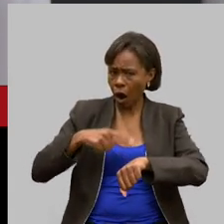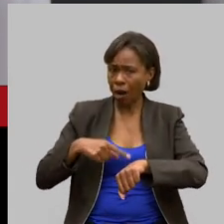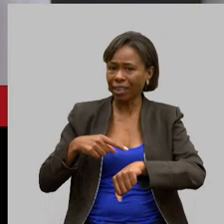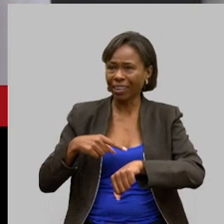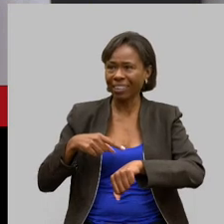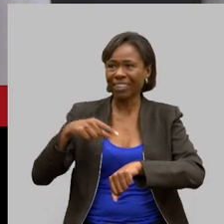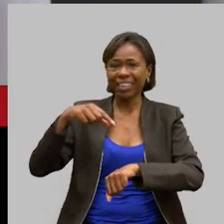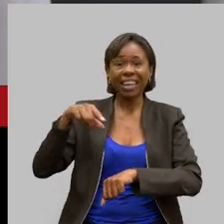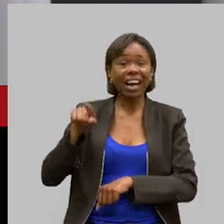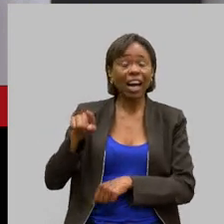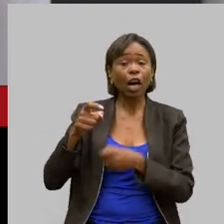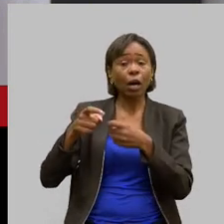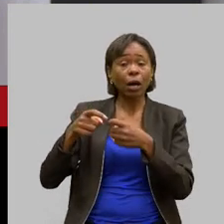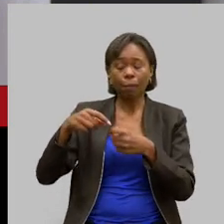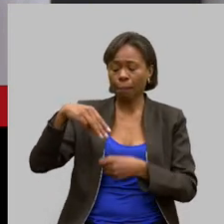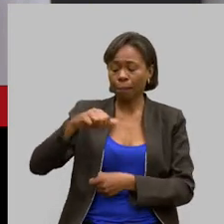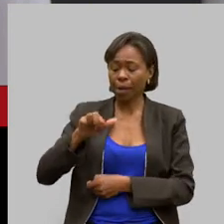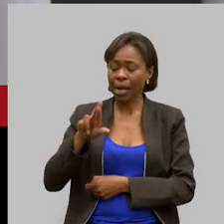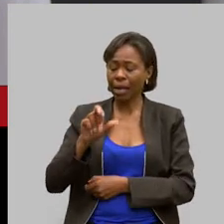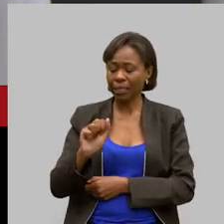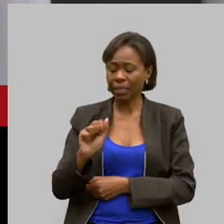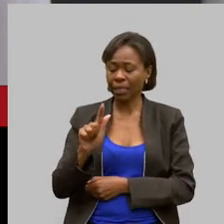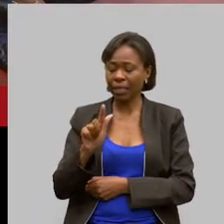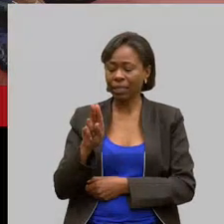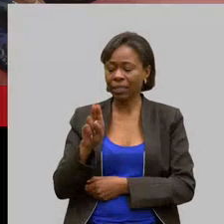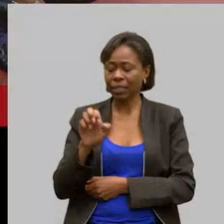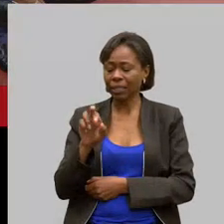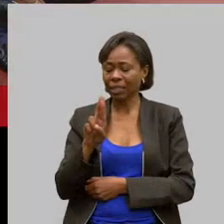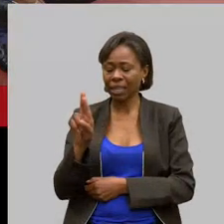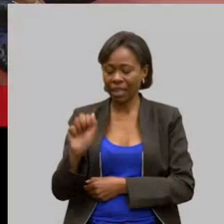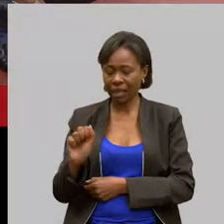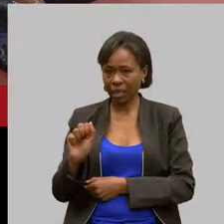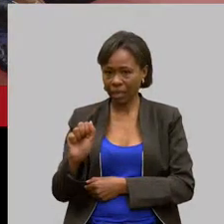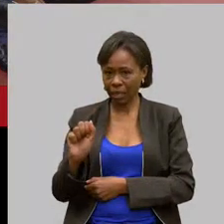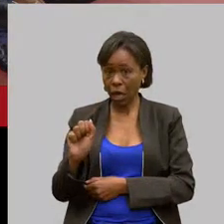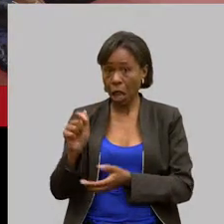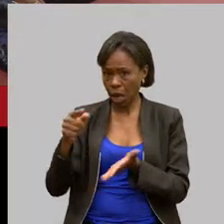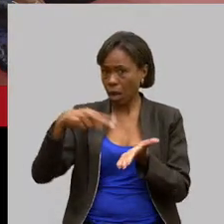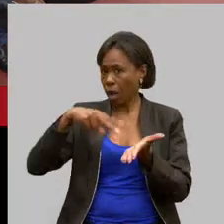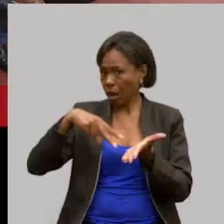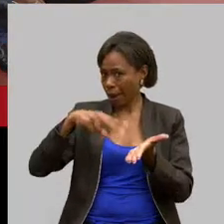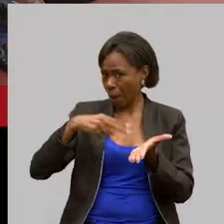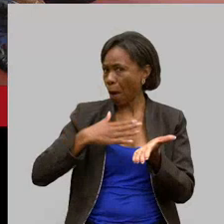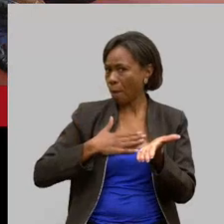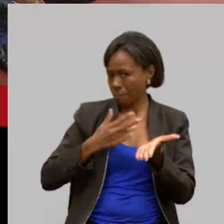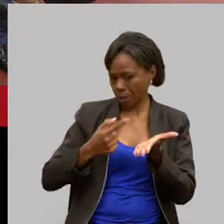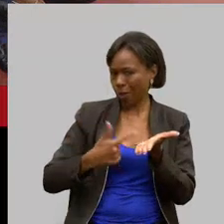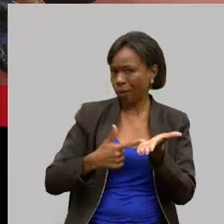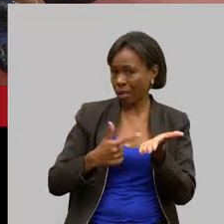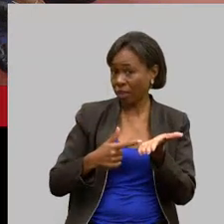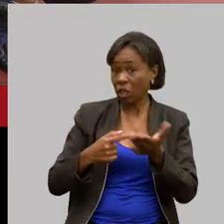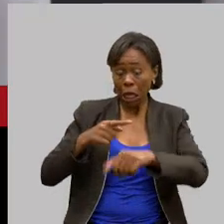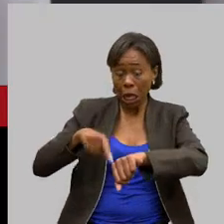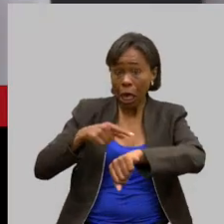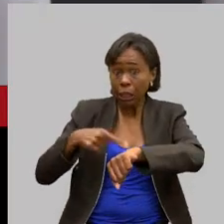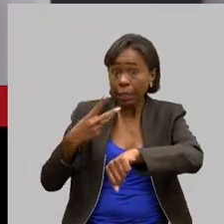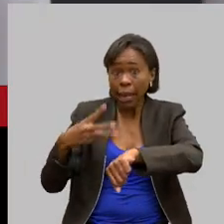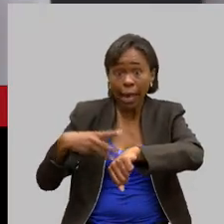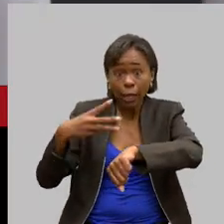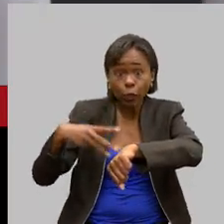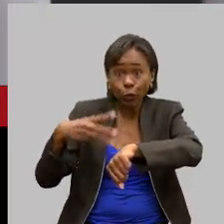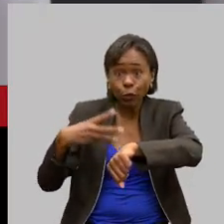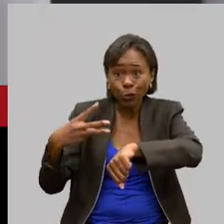Guerra Ela leu o meu livro leu o meu livro em 3 horas um um livro